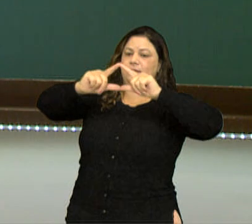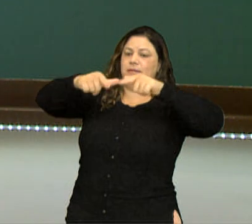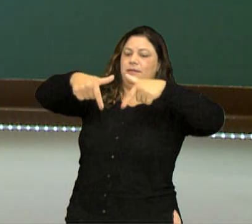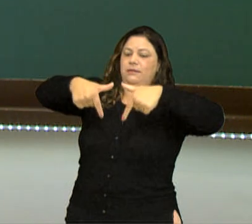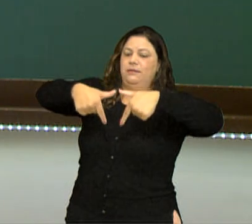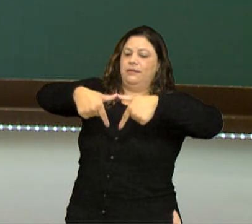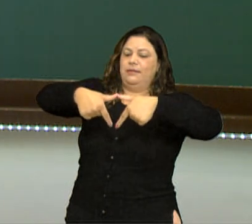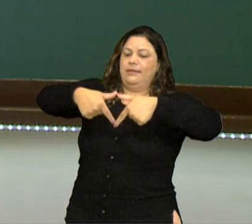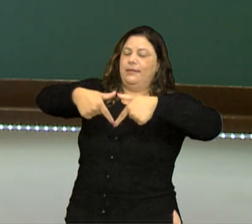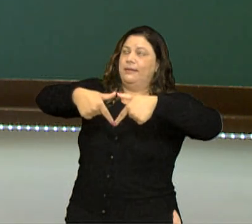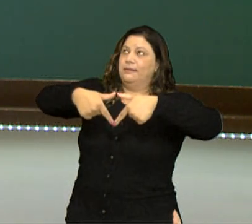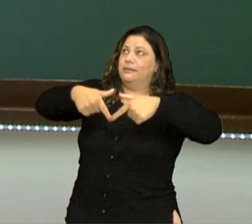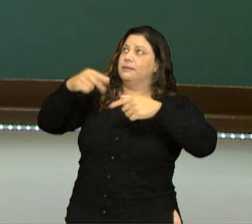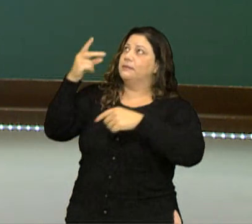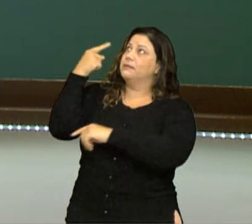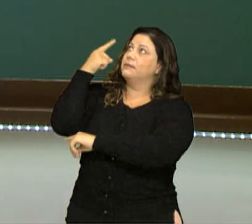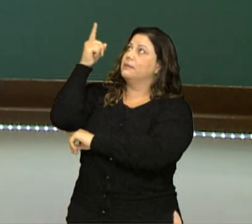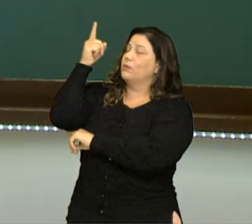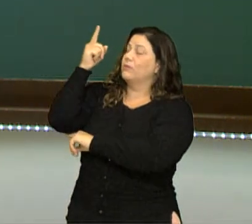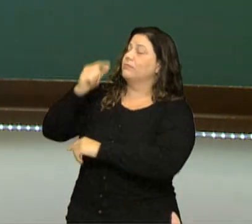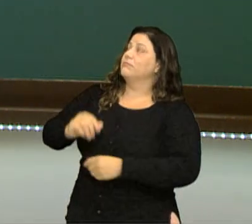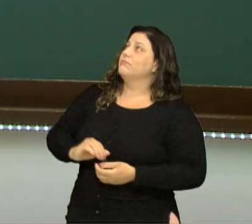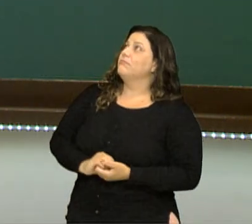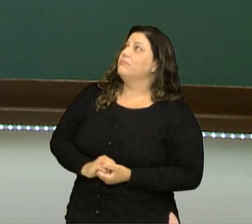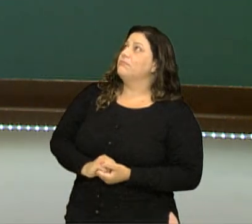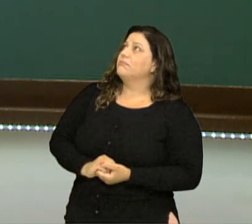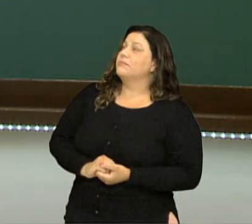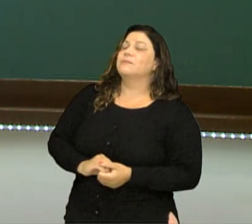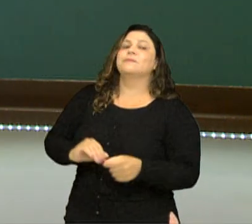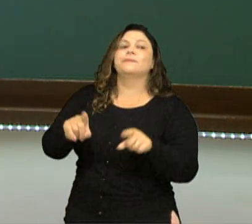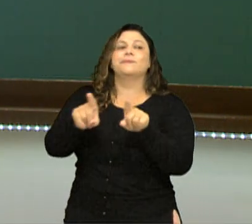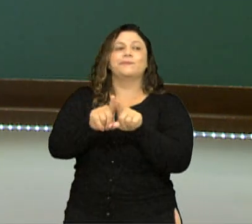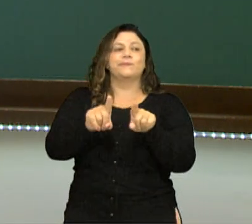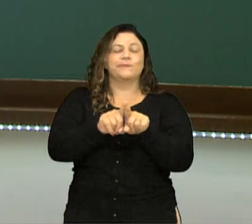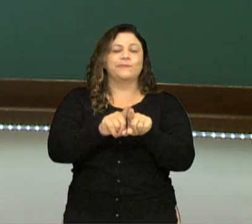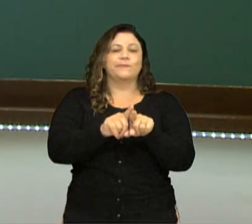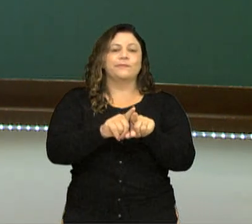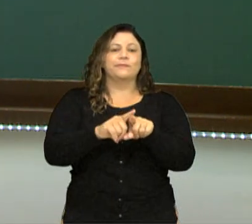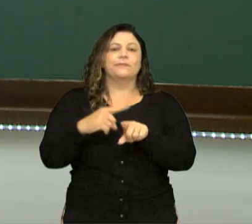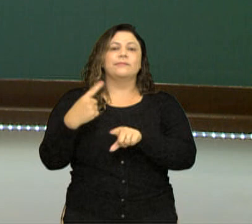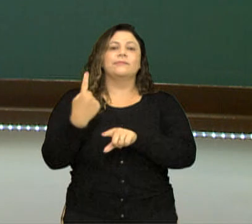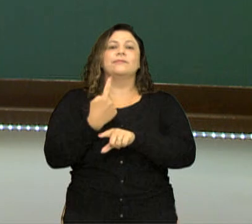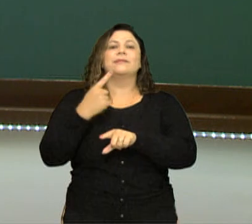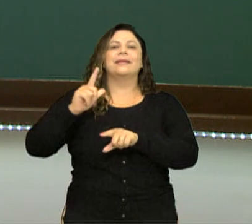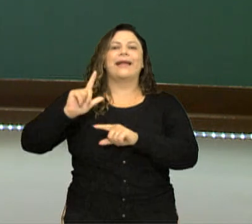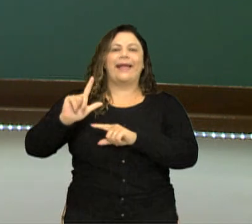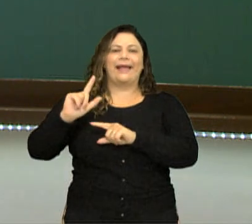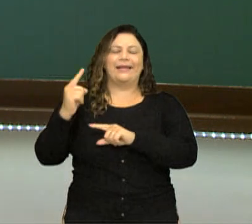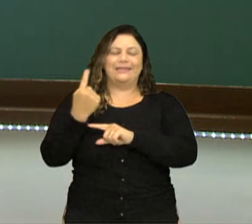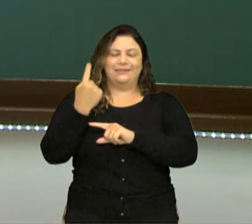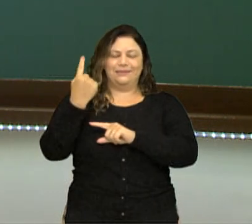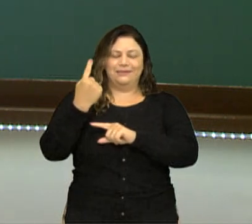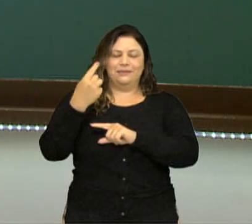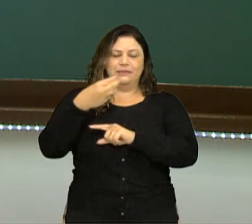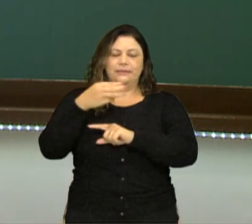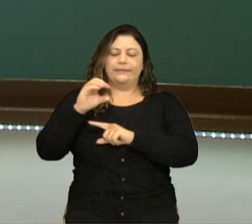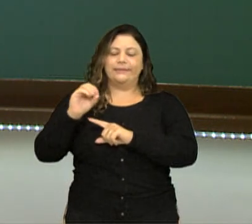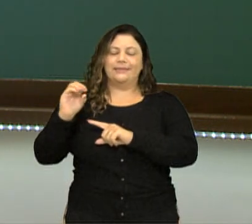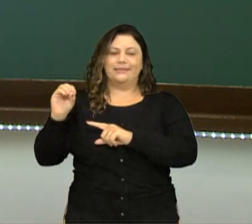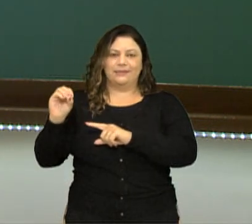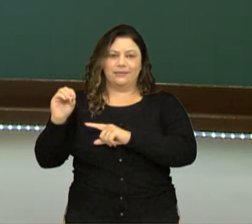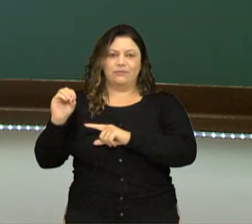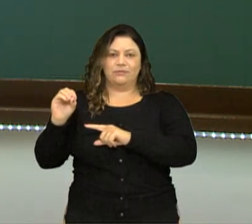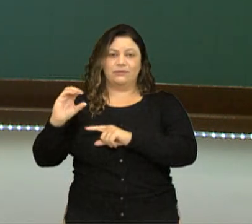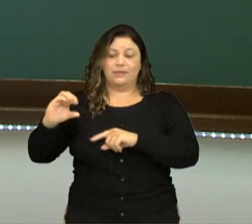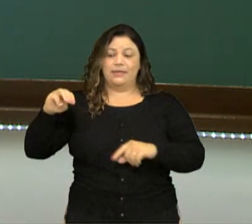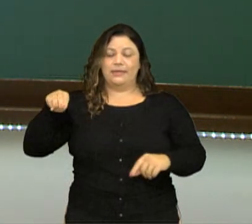pela sombra até a lâmpada. Vale destacar que a altura da sombra até a lâmpada é 300 centímetros.